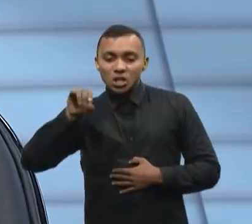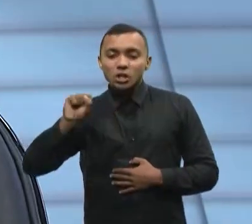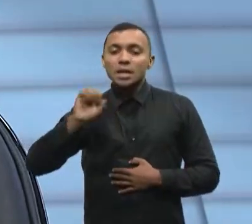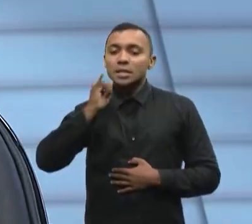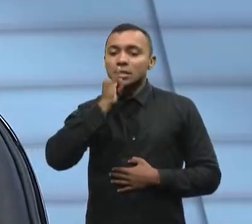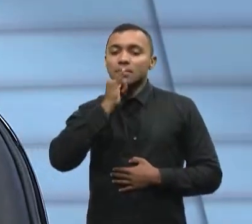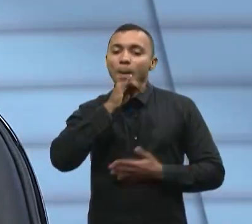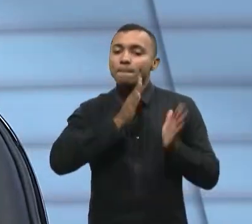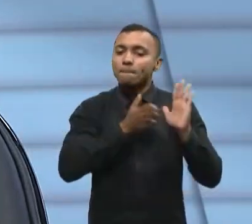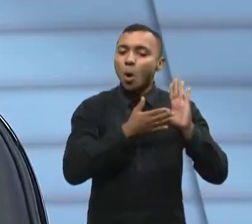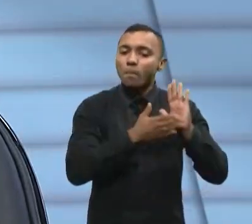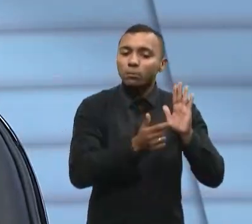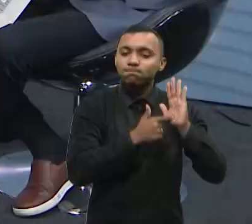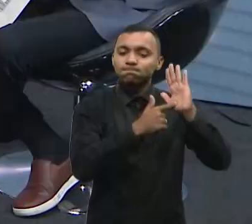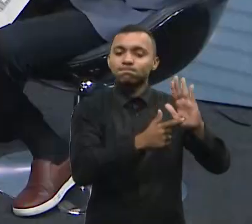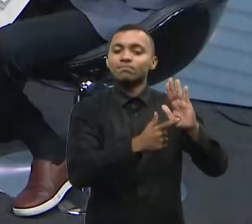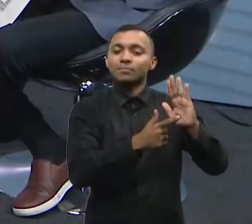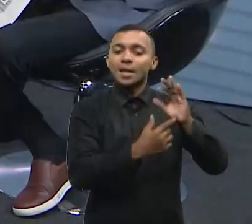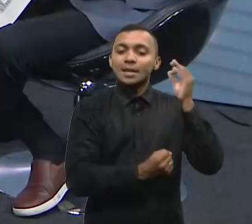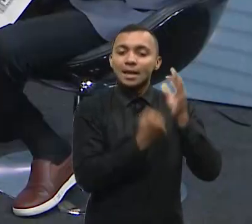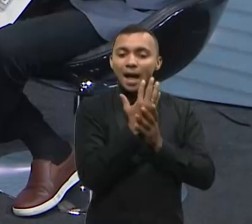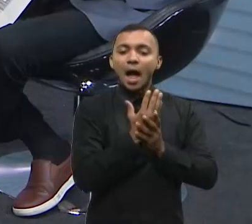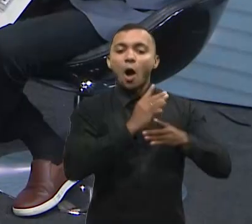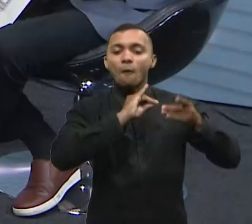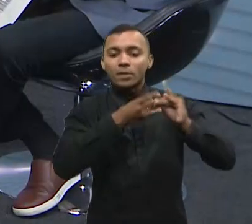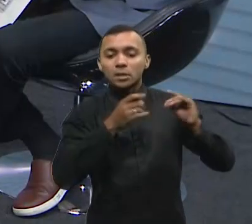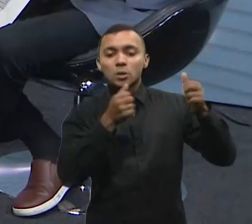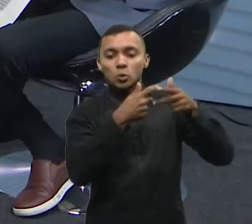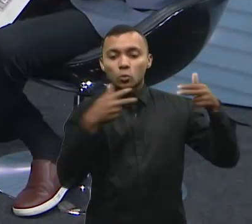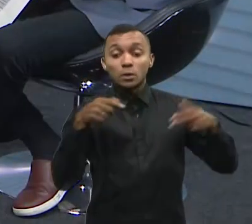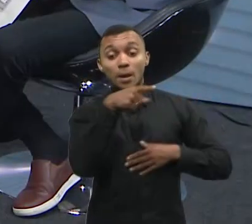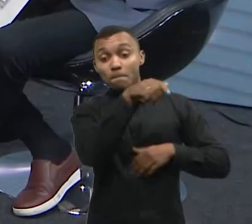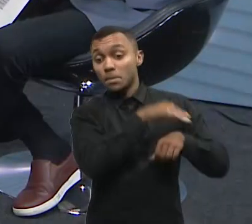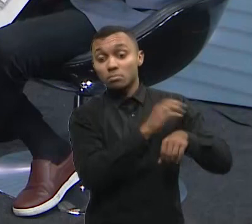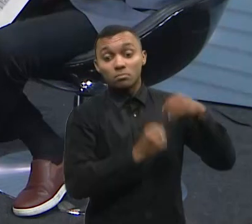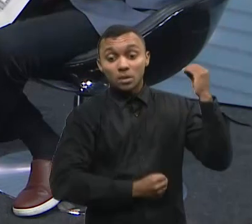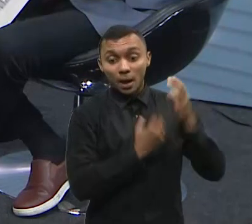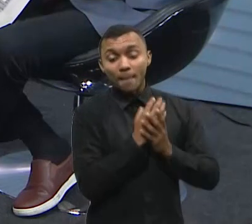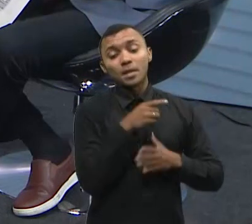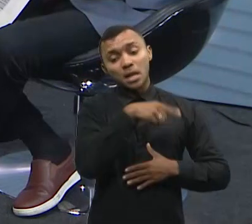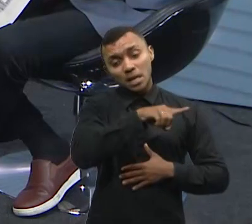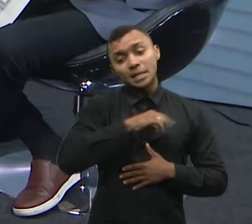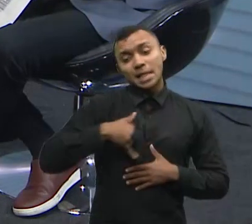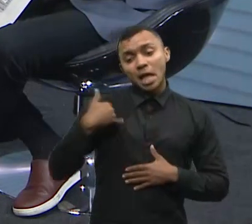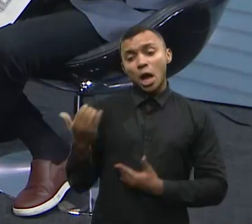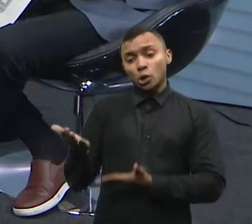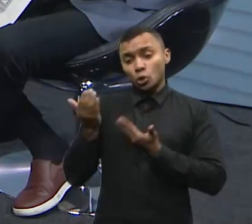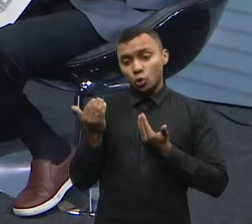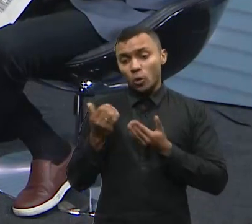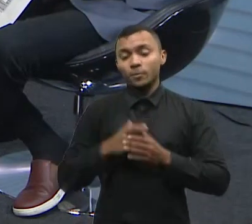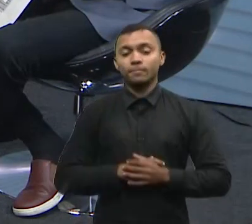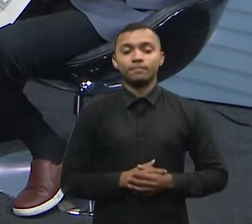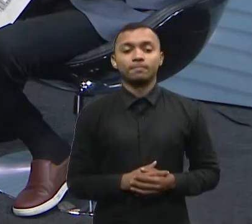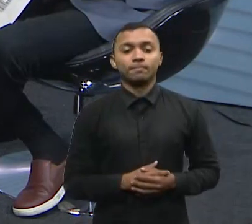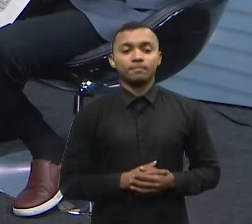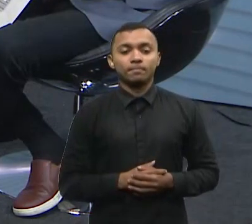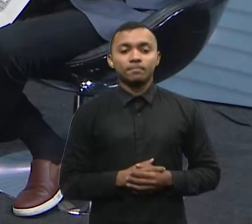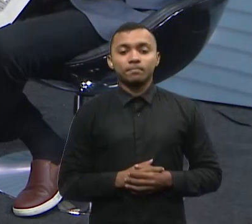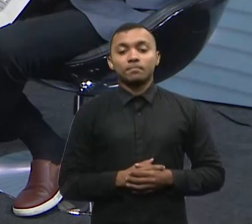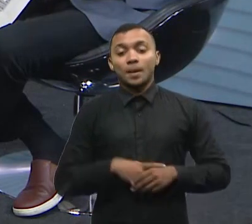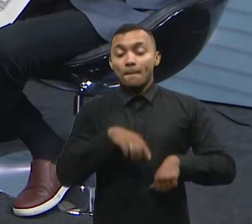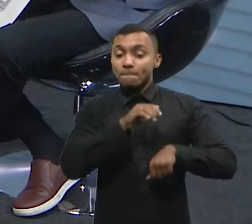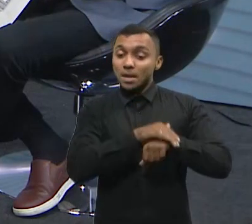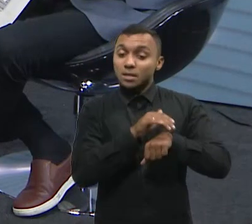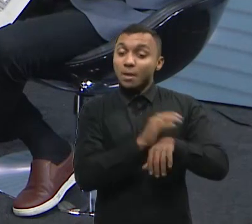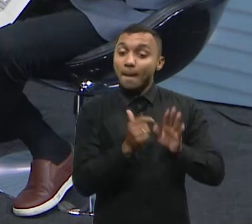apresentaram trabalho, eles montam os trabalhos, os adolescentes, né? De 12 a 16, e apresentam para os